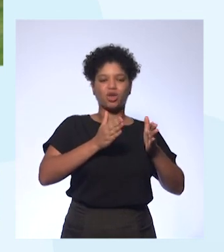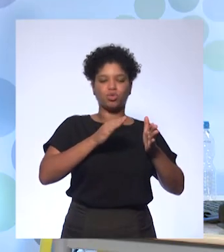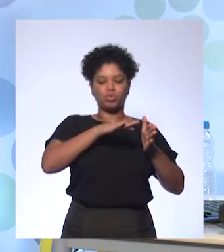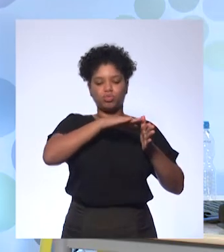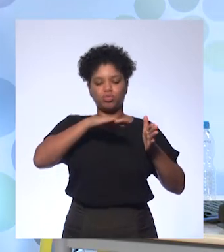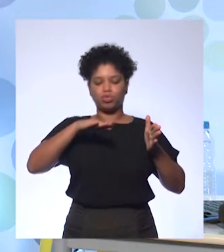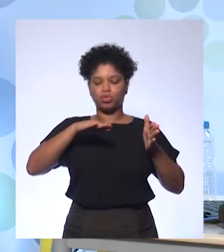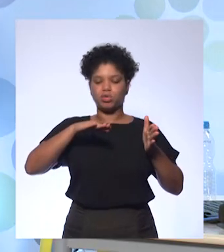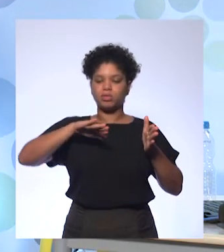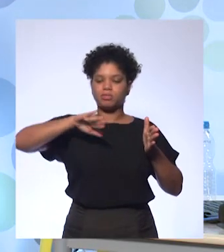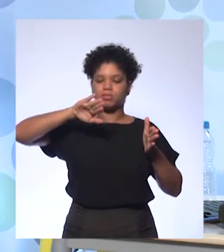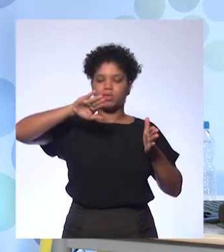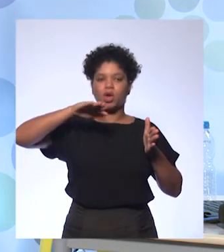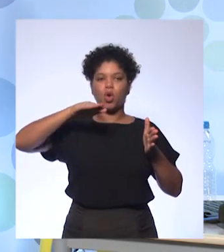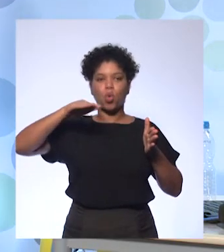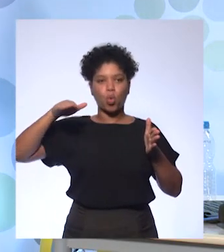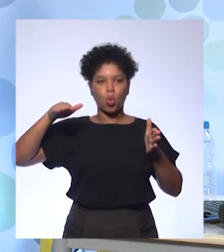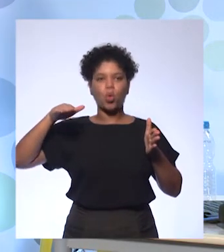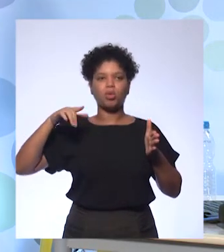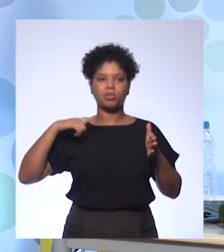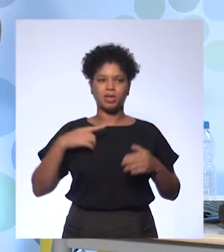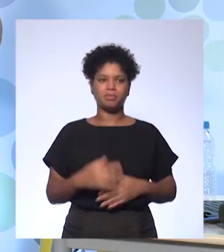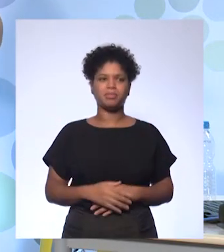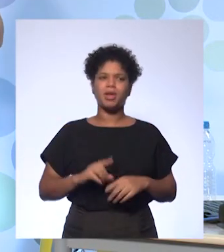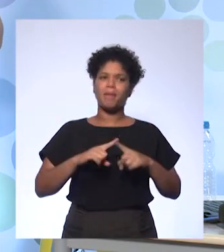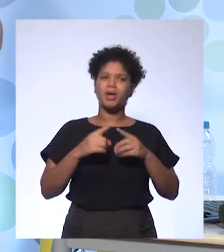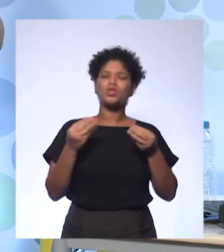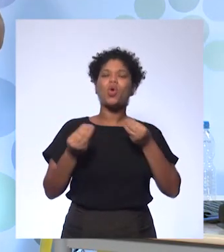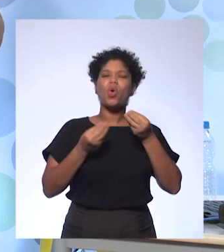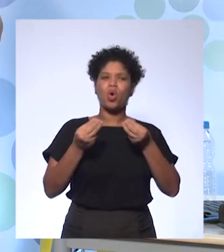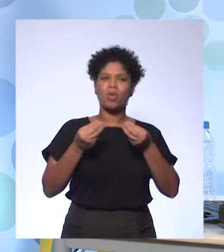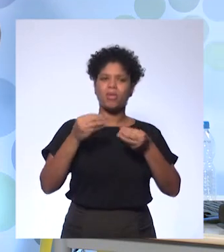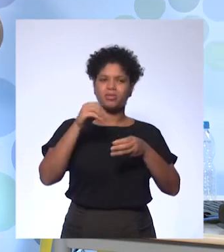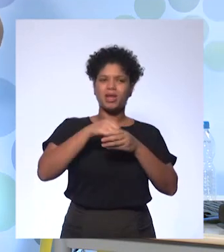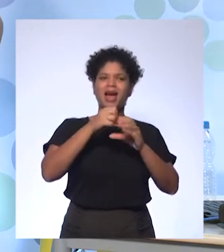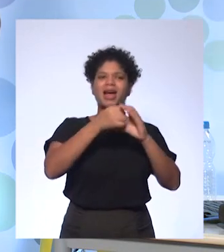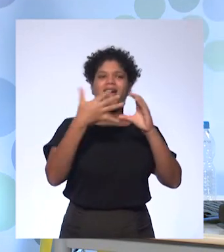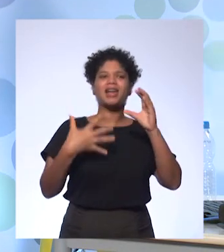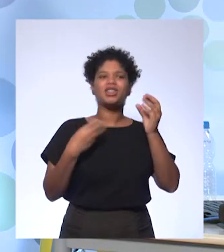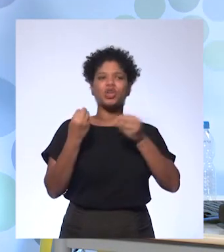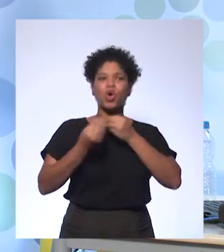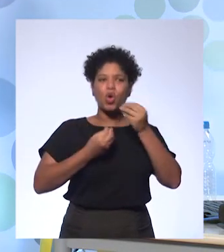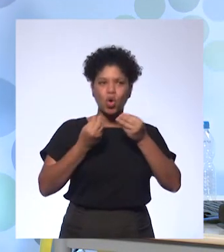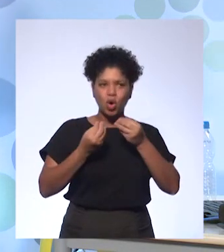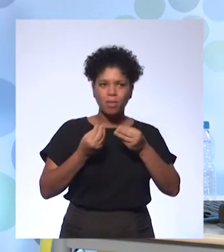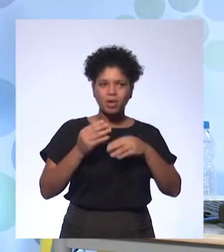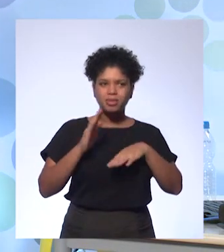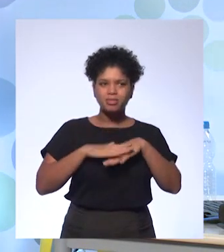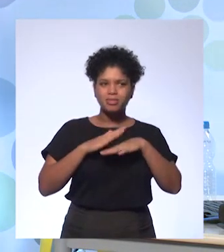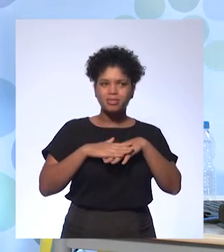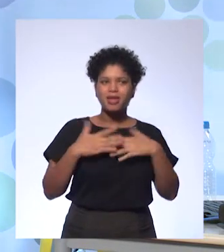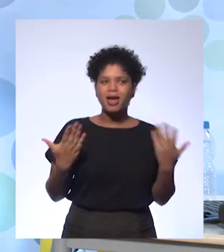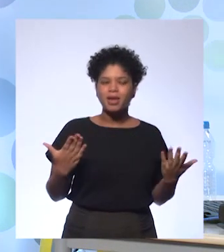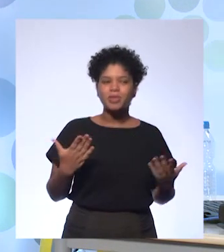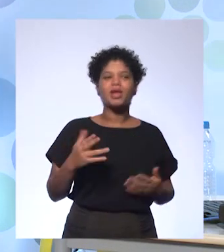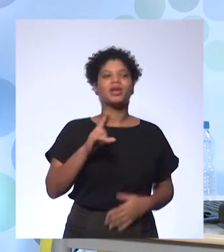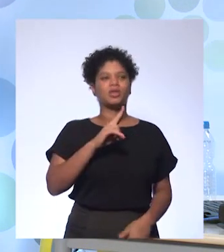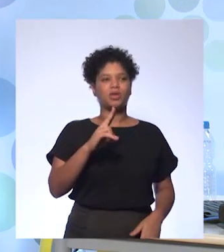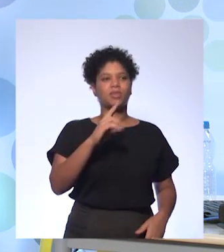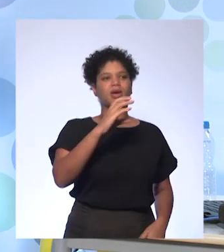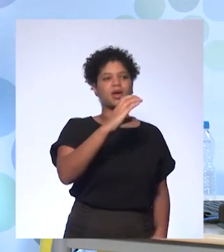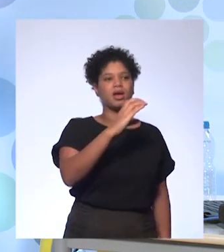escadinha, certo? Como que é esse grupo aí? Daí, eles são celomadros, triblásticos também,